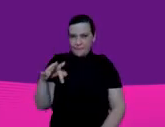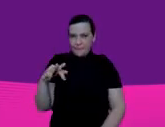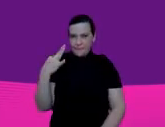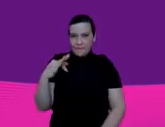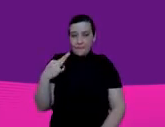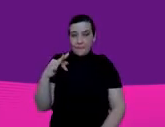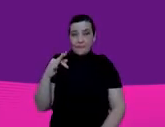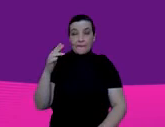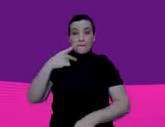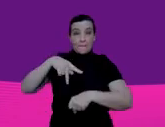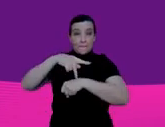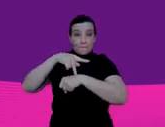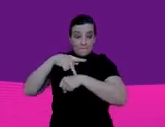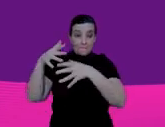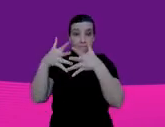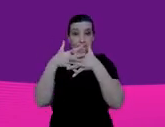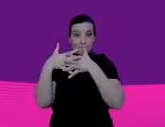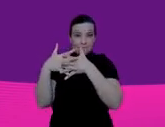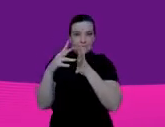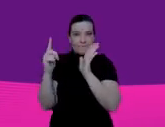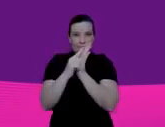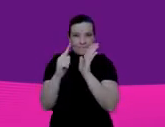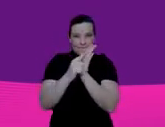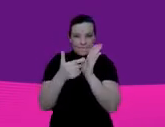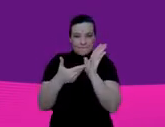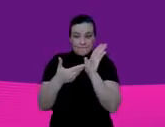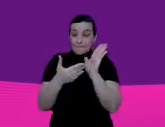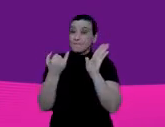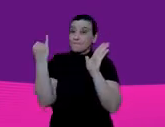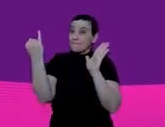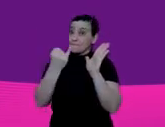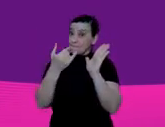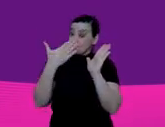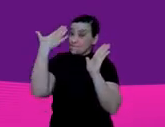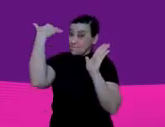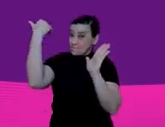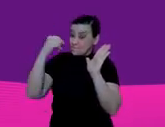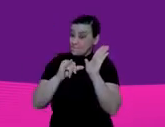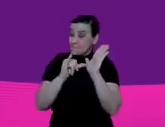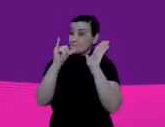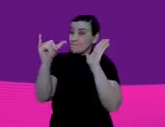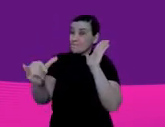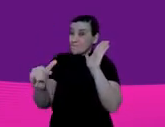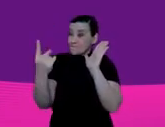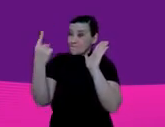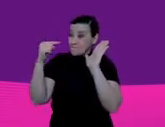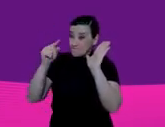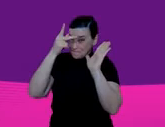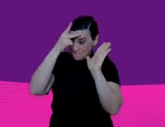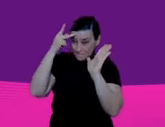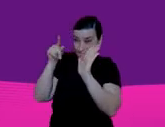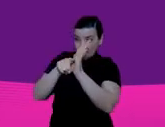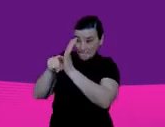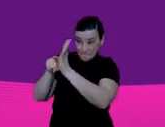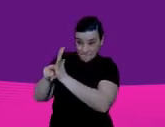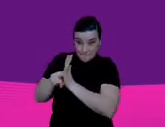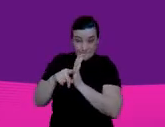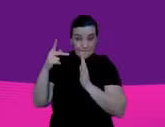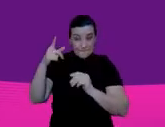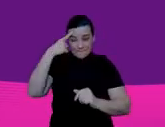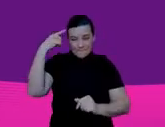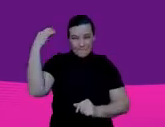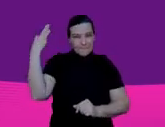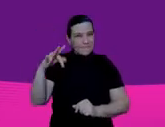nessa publicação, em mais de uma dezena de publicações, uma avaliação de mais de 1.000 pacientes com enxaqueca crônica, a forma mais grave da